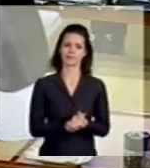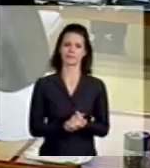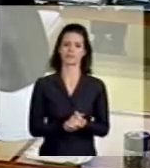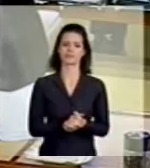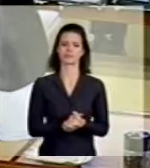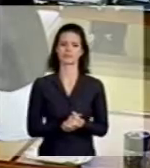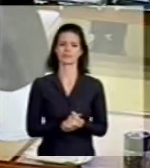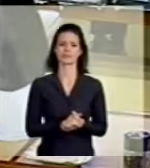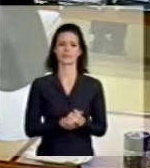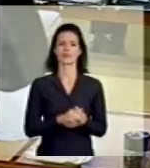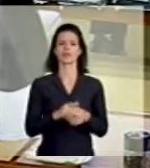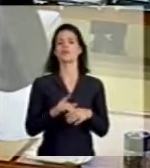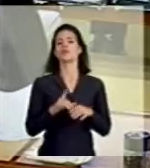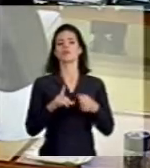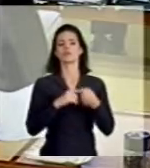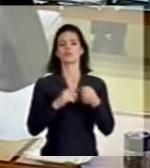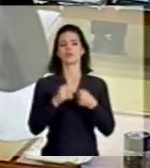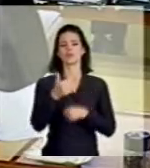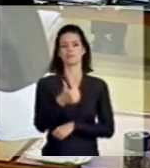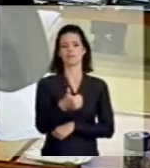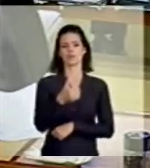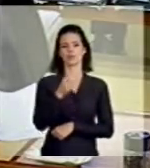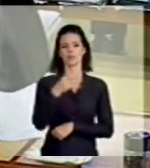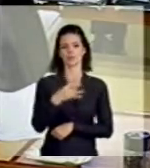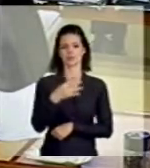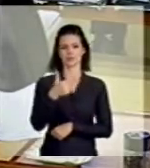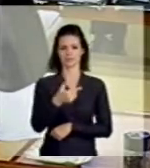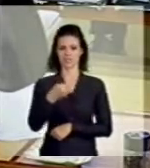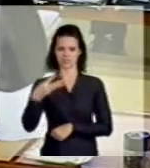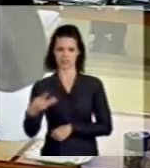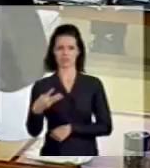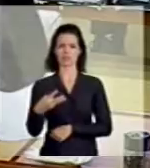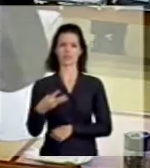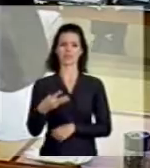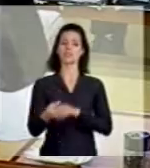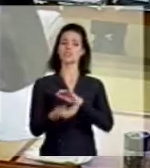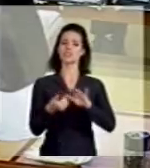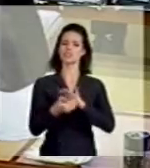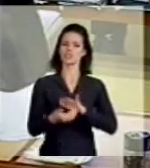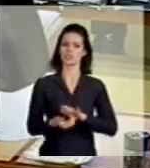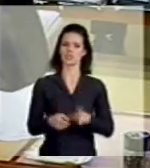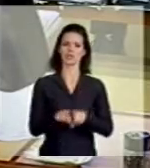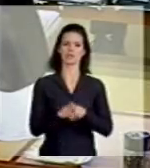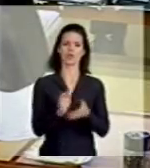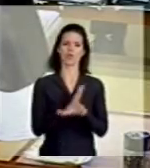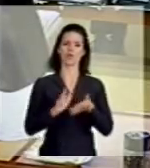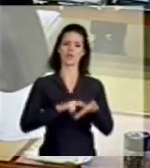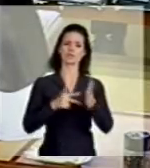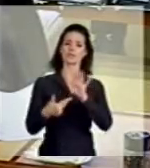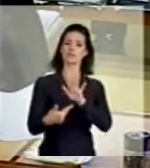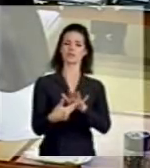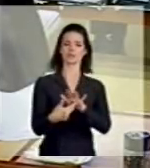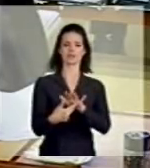ao artigo 1723 do Código Civil, para excluir desse dispositivo qualquer significado que impeça o